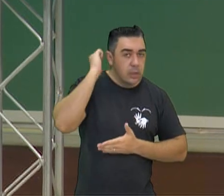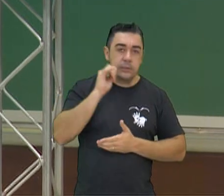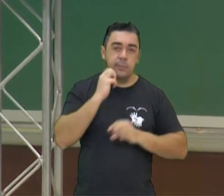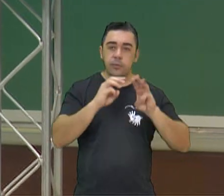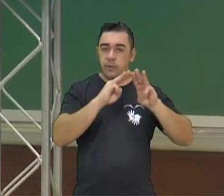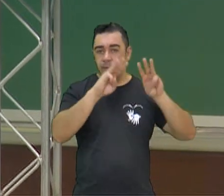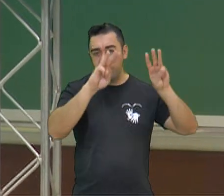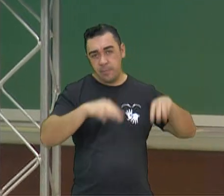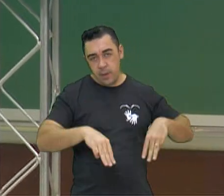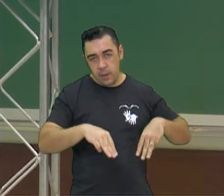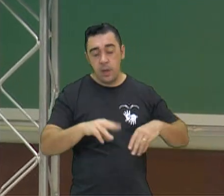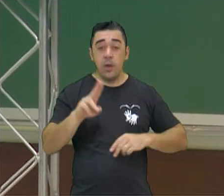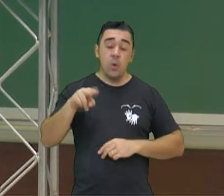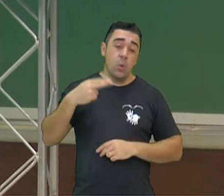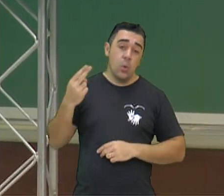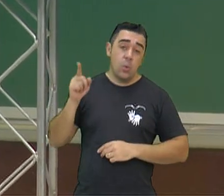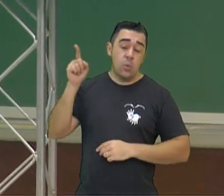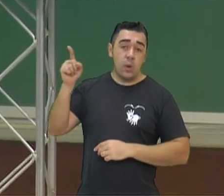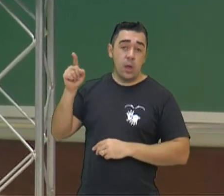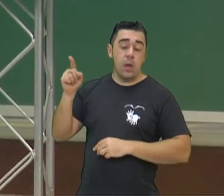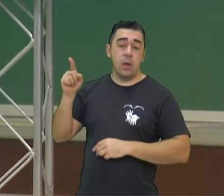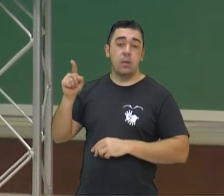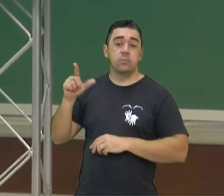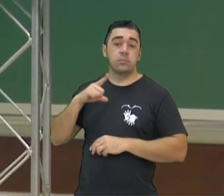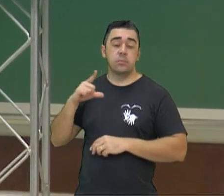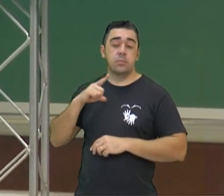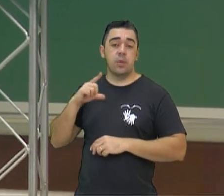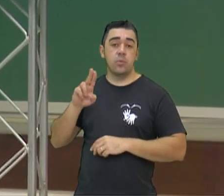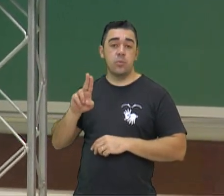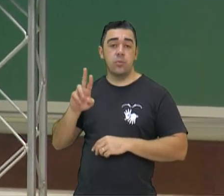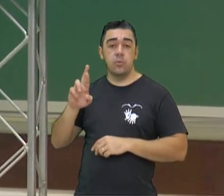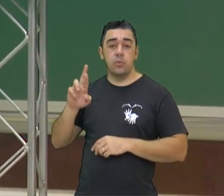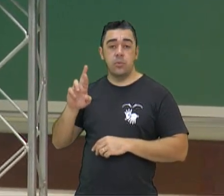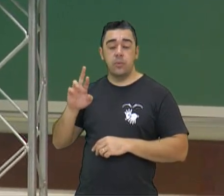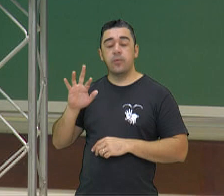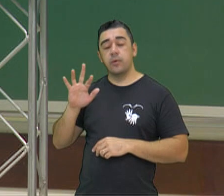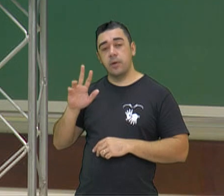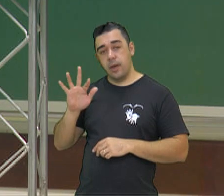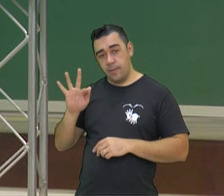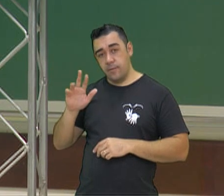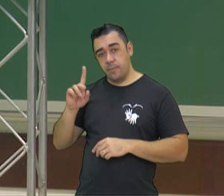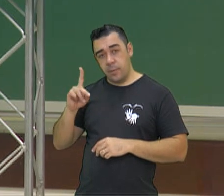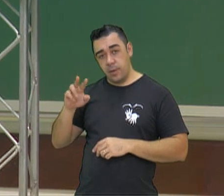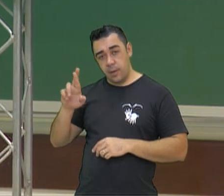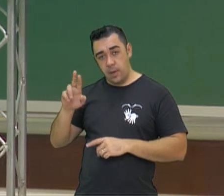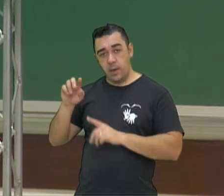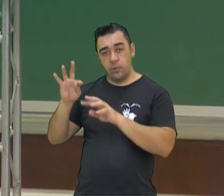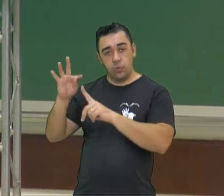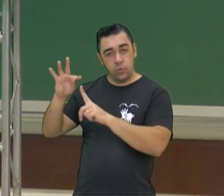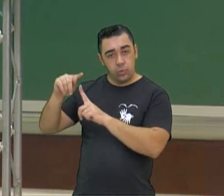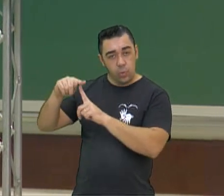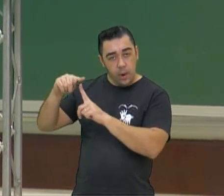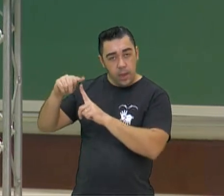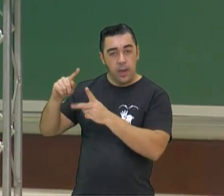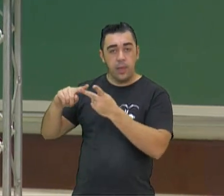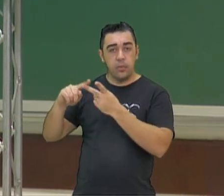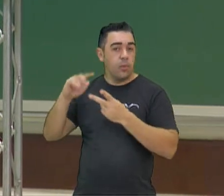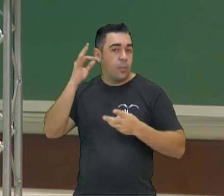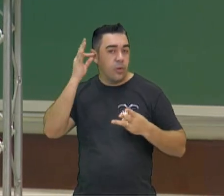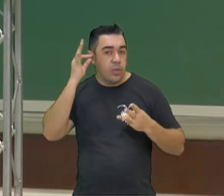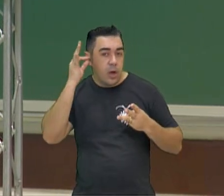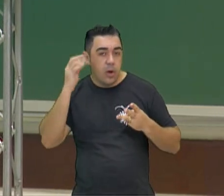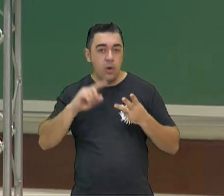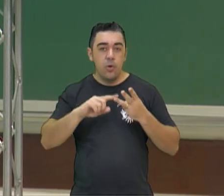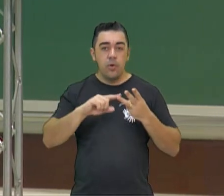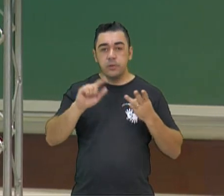Federal, ou para Federal em Toledo, Palotina, nas universidades de Ponta Grossa, na Universidade